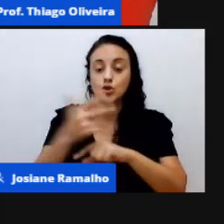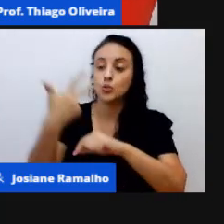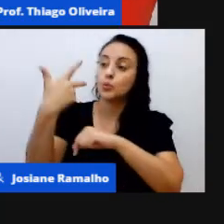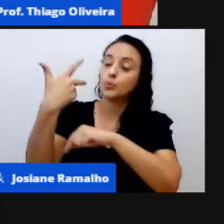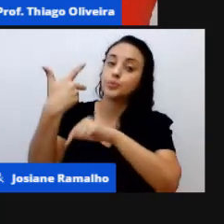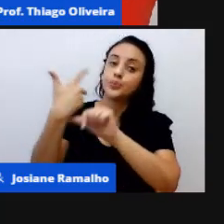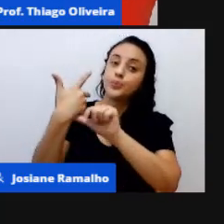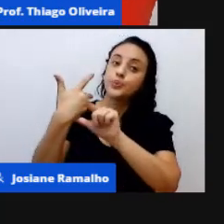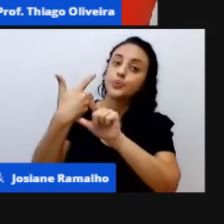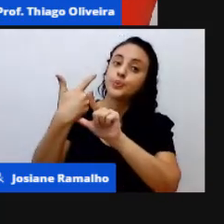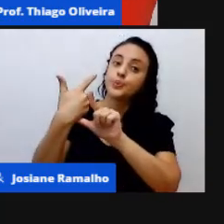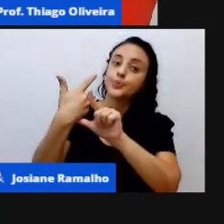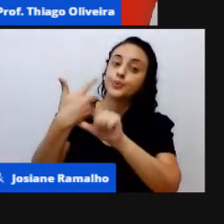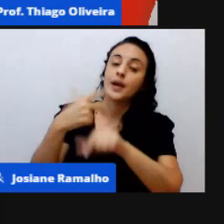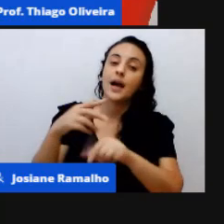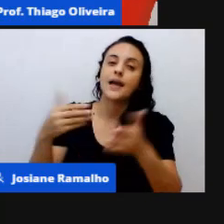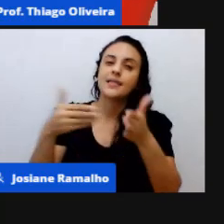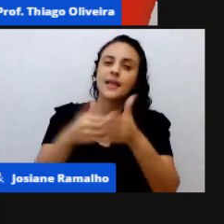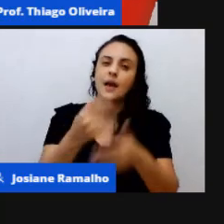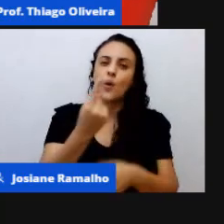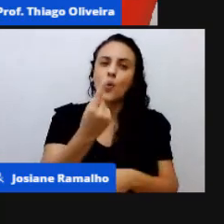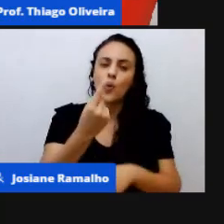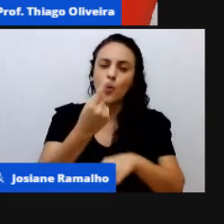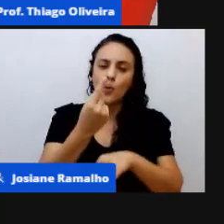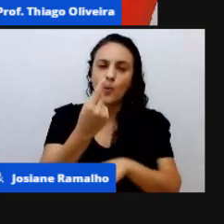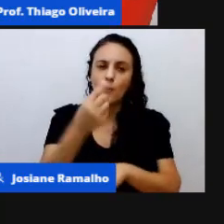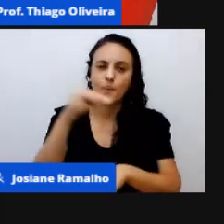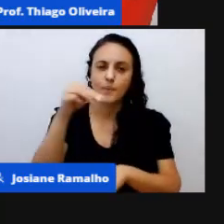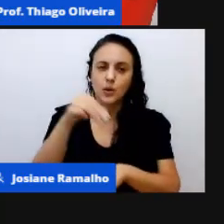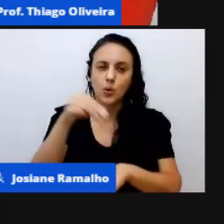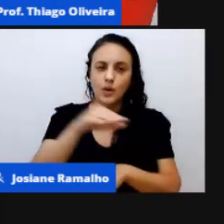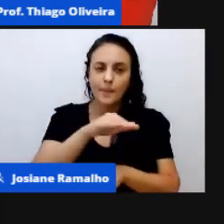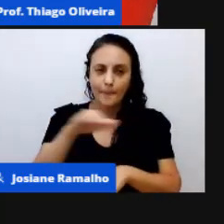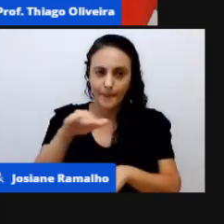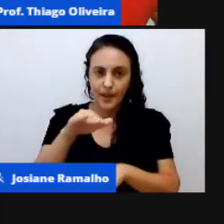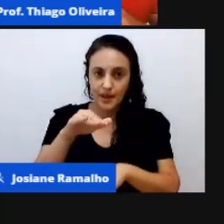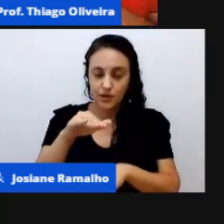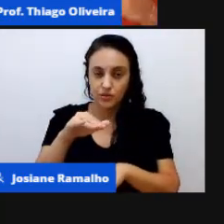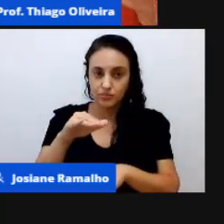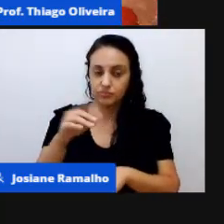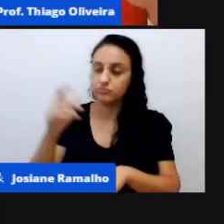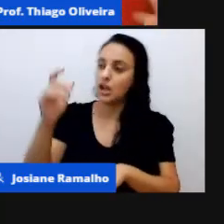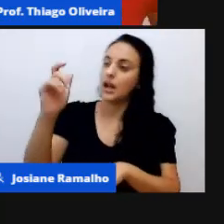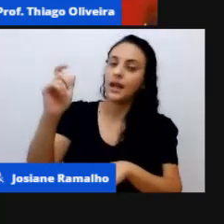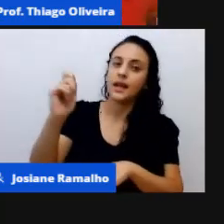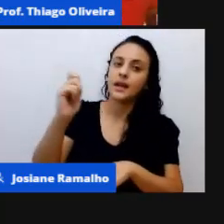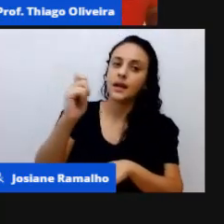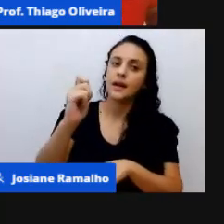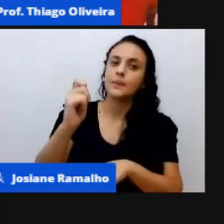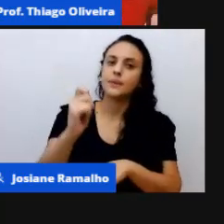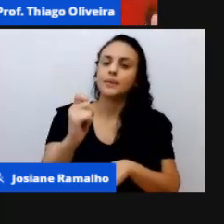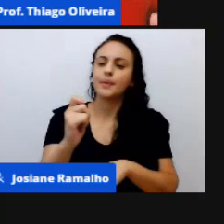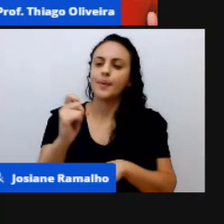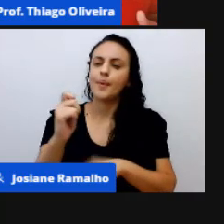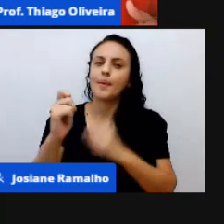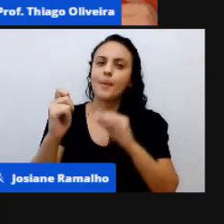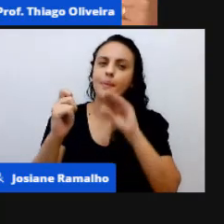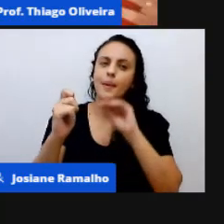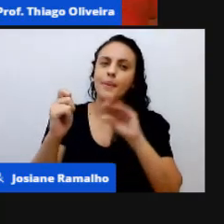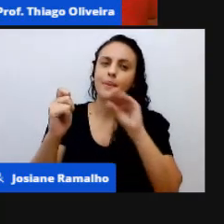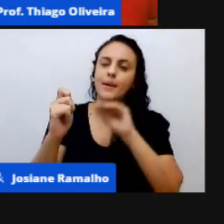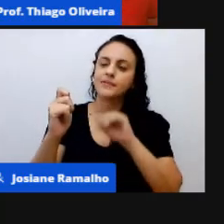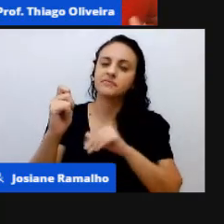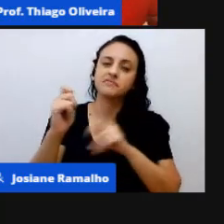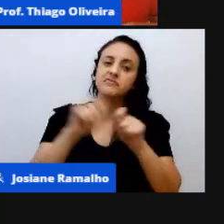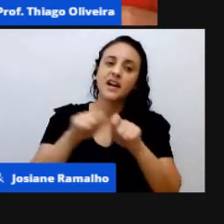precisar estar editando, tá? No próprio aplicativo você aciona a câmera e você pode passar instruções lá